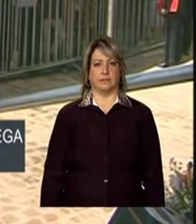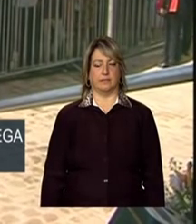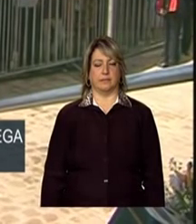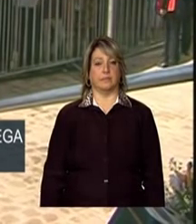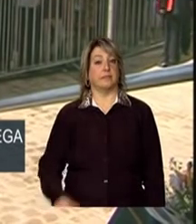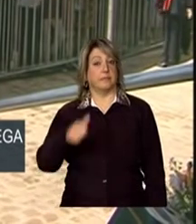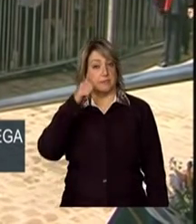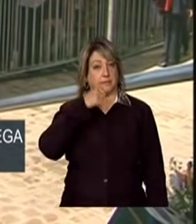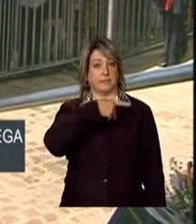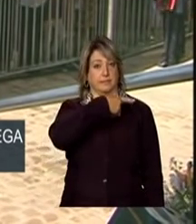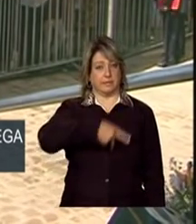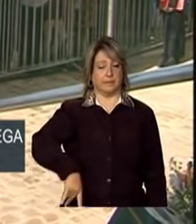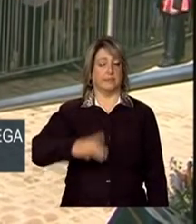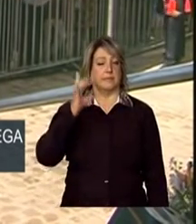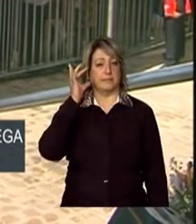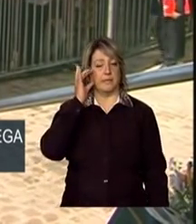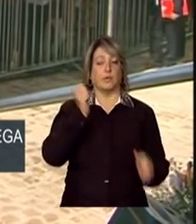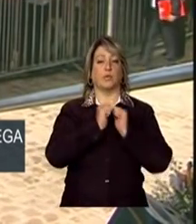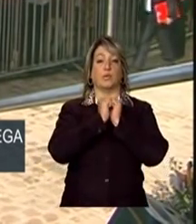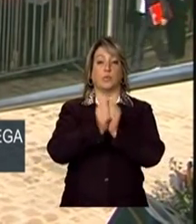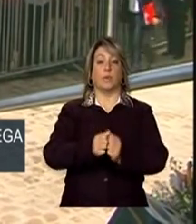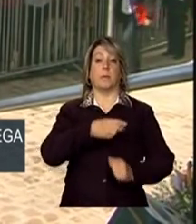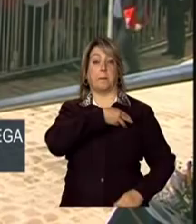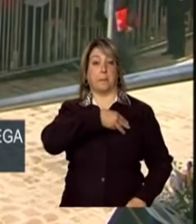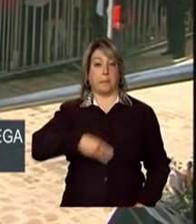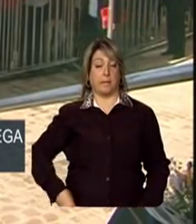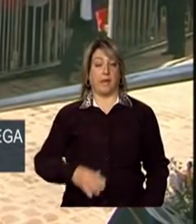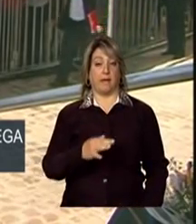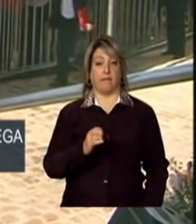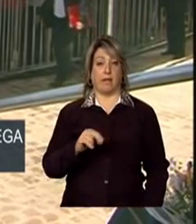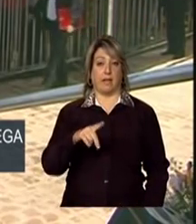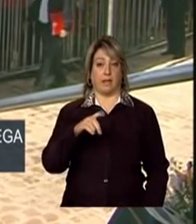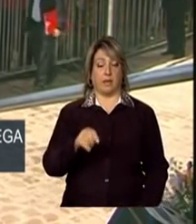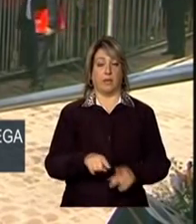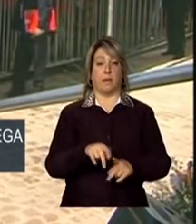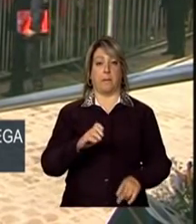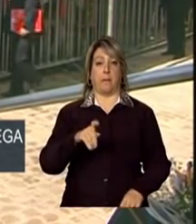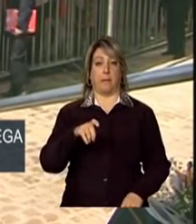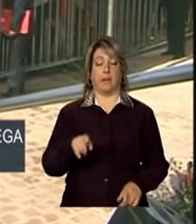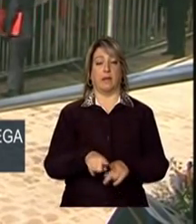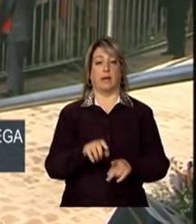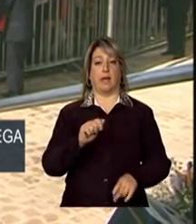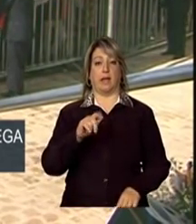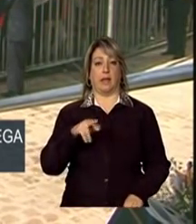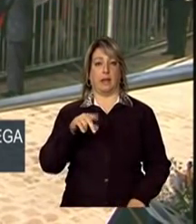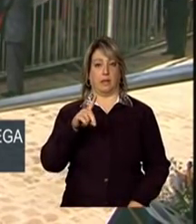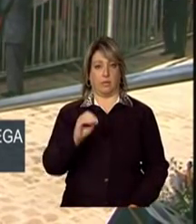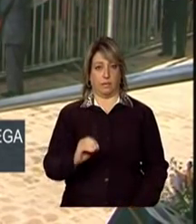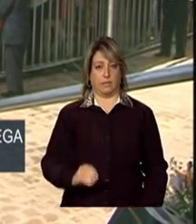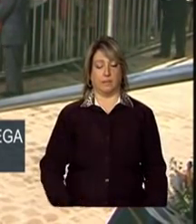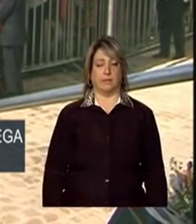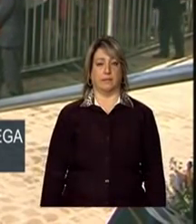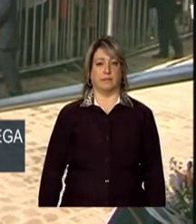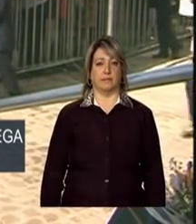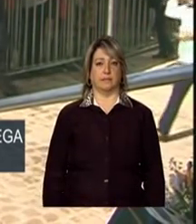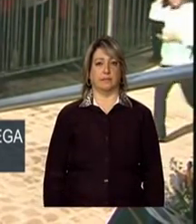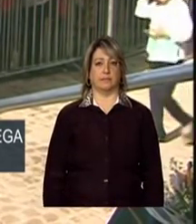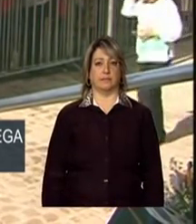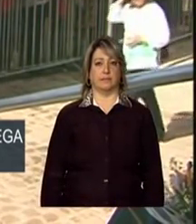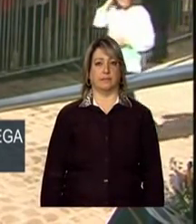A presidenta está acompanhada dos ministros Fernando Bezerra, Pepe Vargas e Aguinaldo Ribeiro.